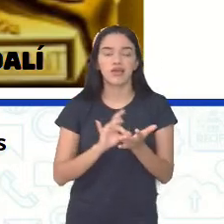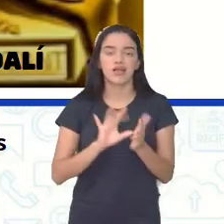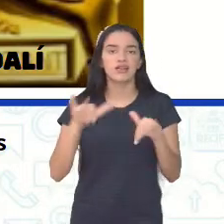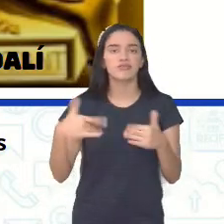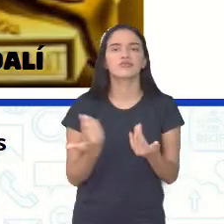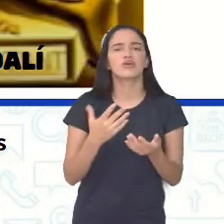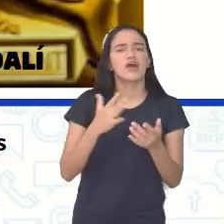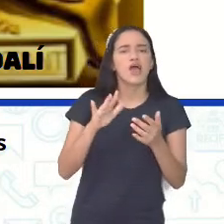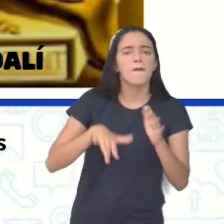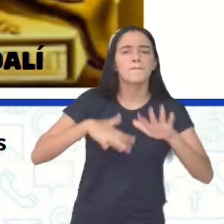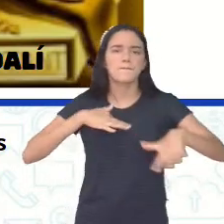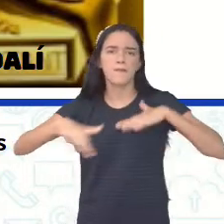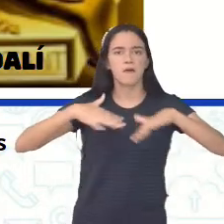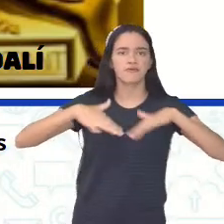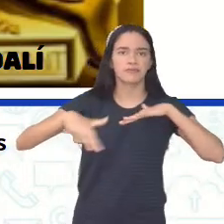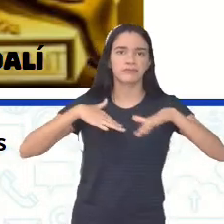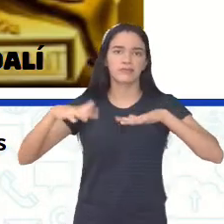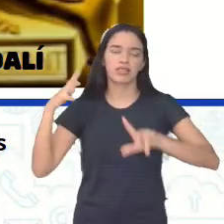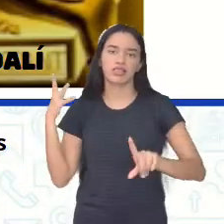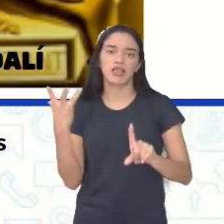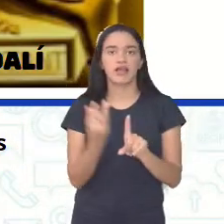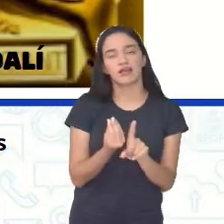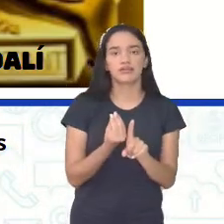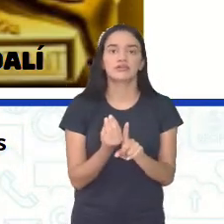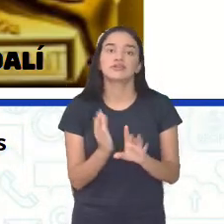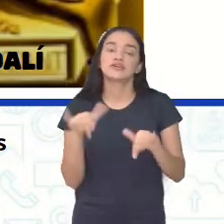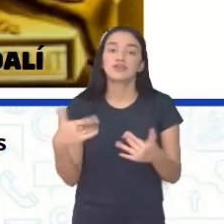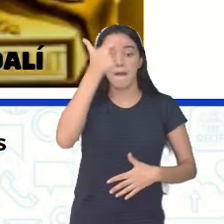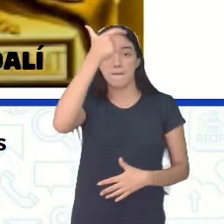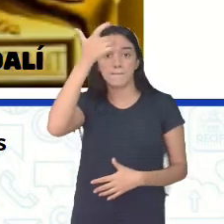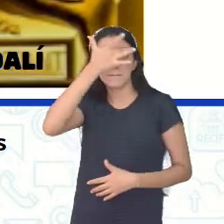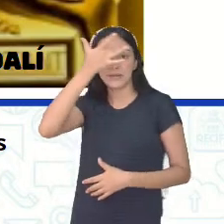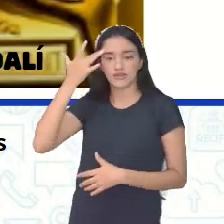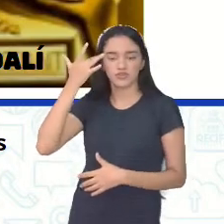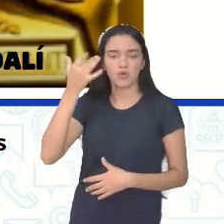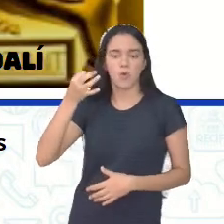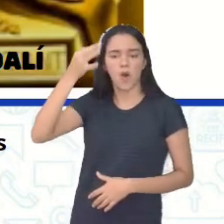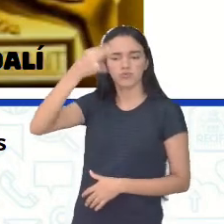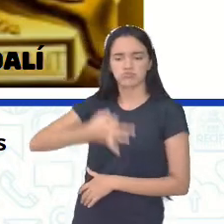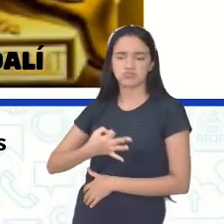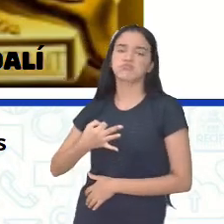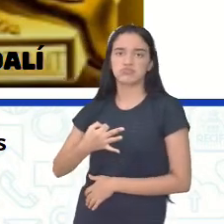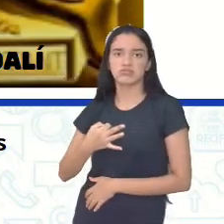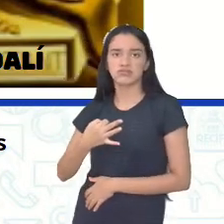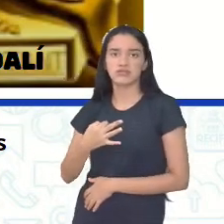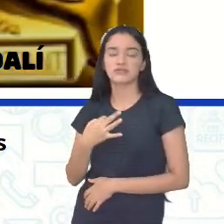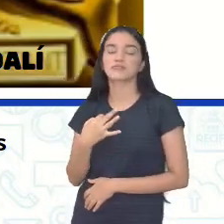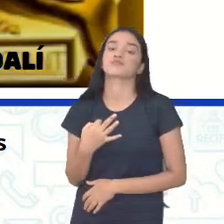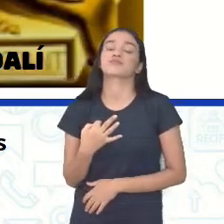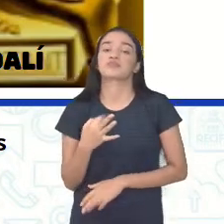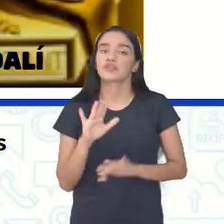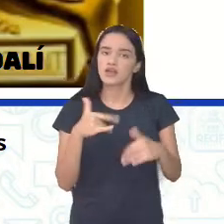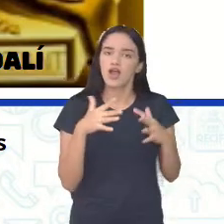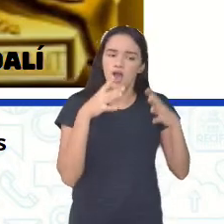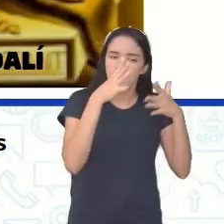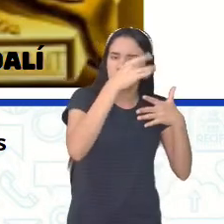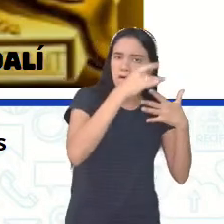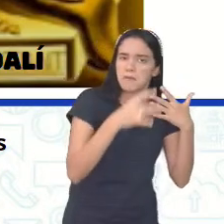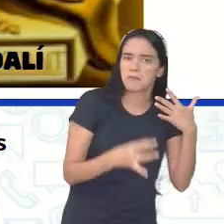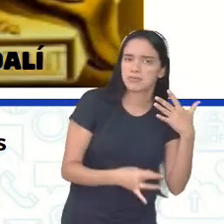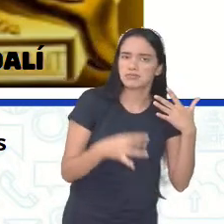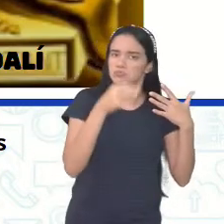se soltando da arquitetura, ela passou a ser vendida. Antes ela não podia ser vendida, ela